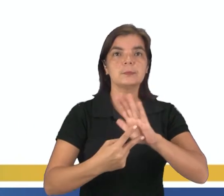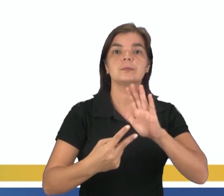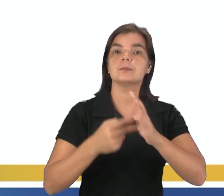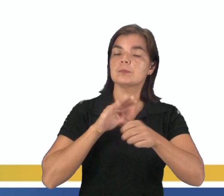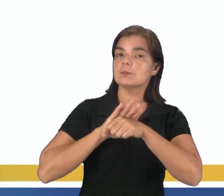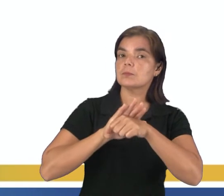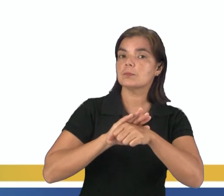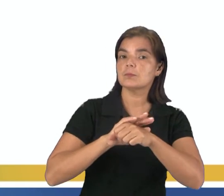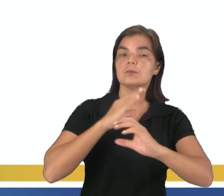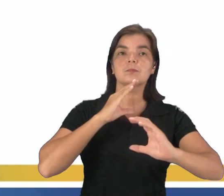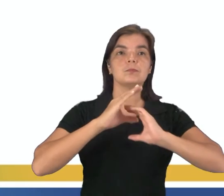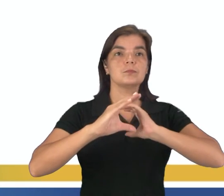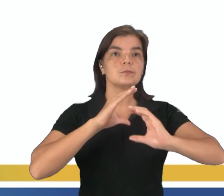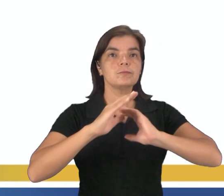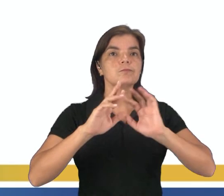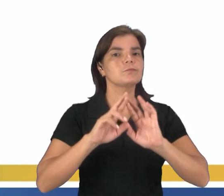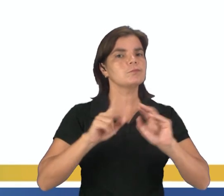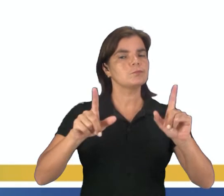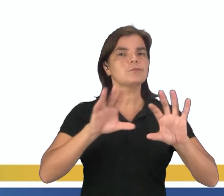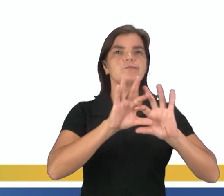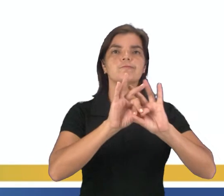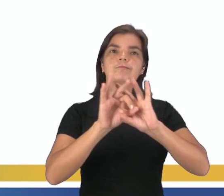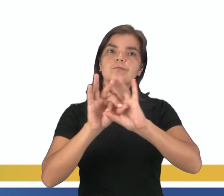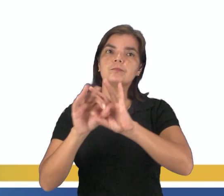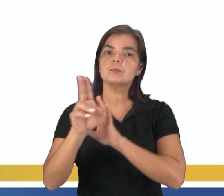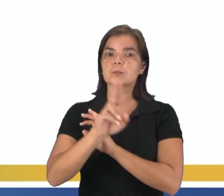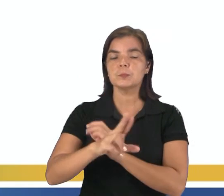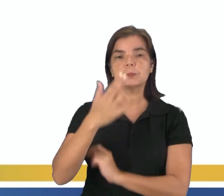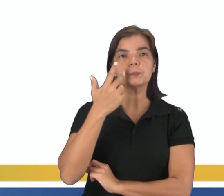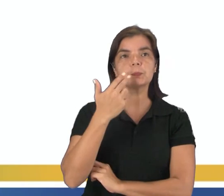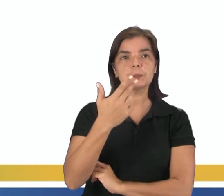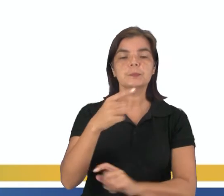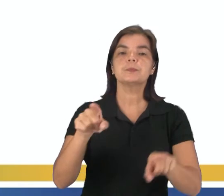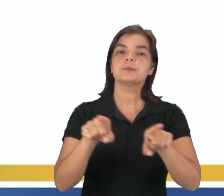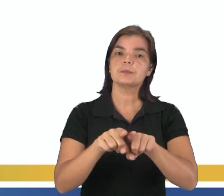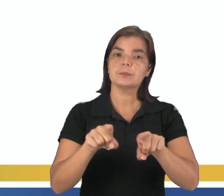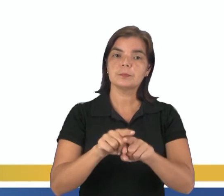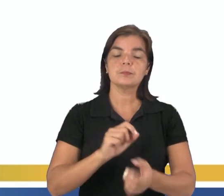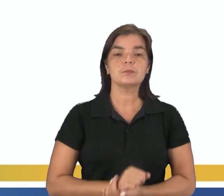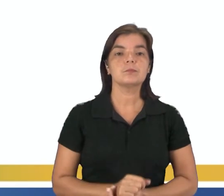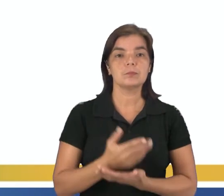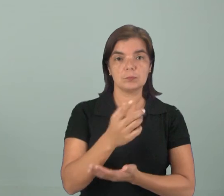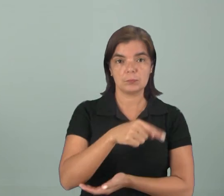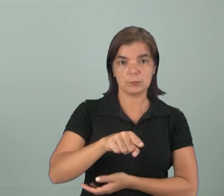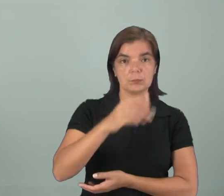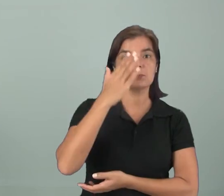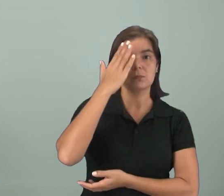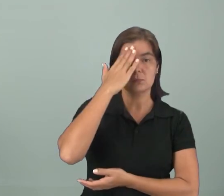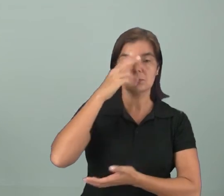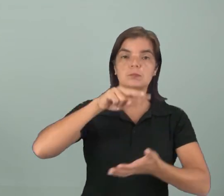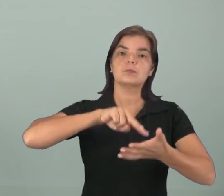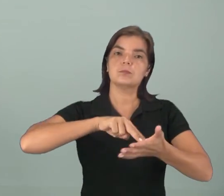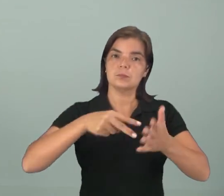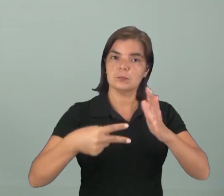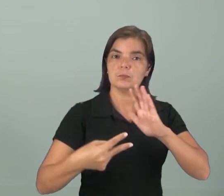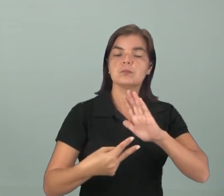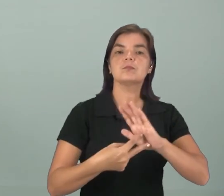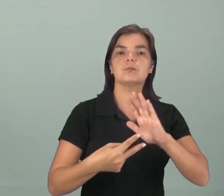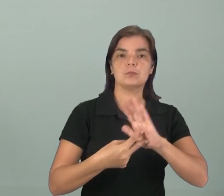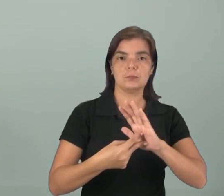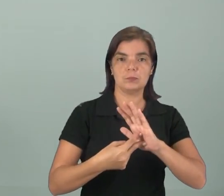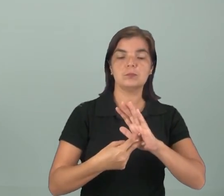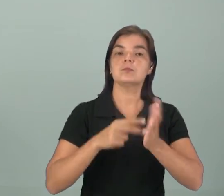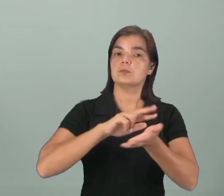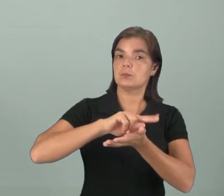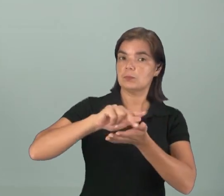te ajudará na comunicação de diferentes contextos de uso da língua, né? Então, você entender o significado, os